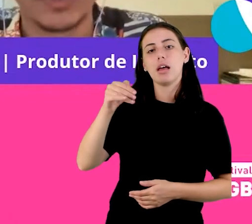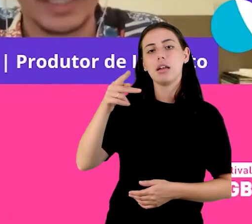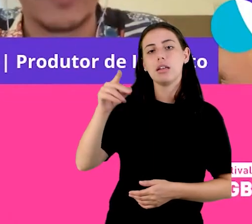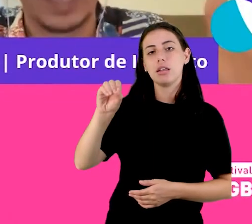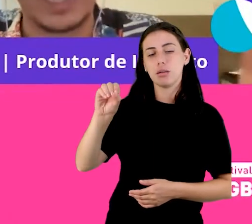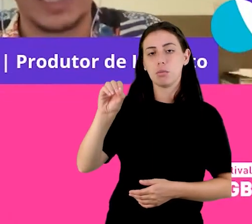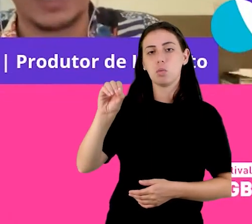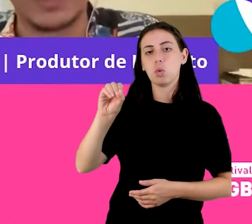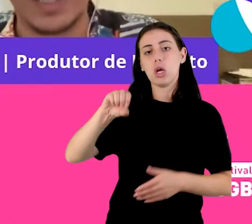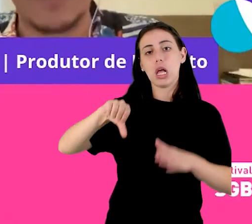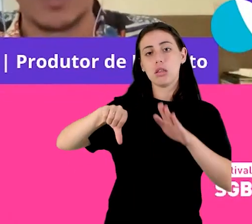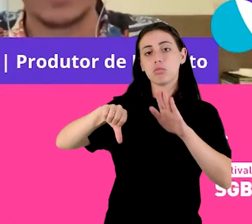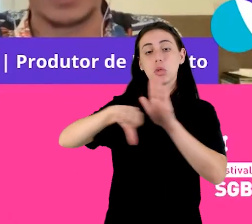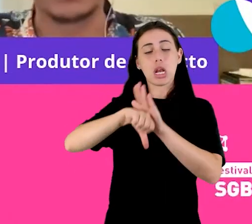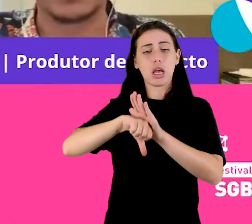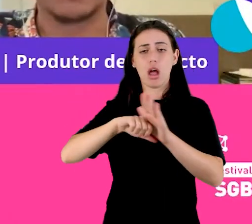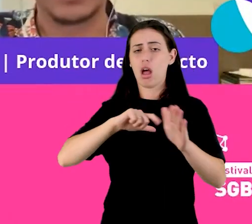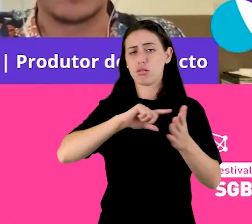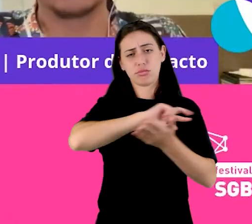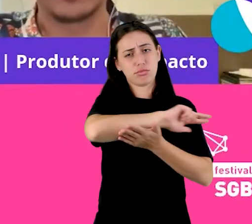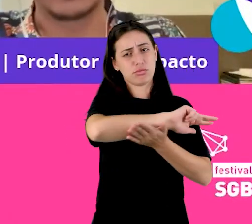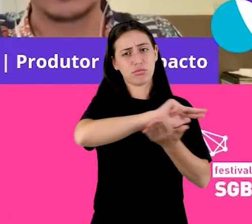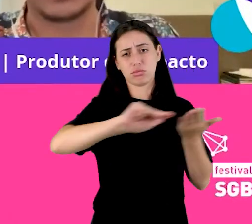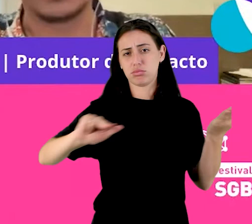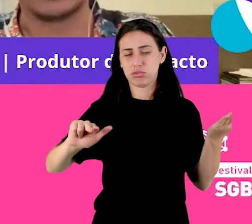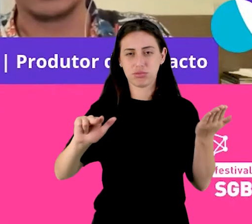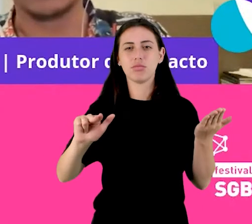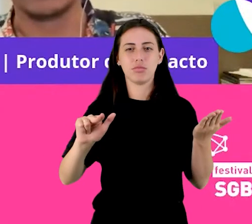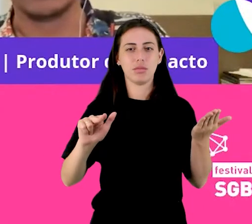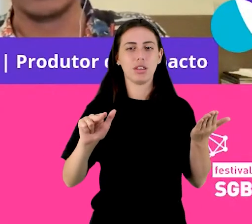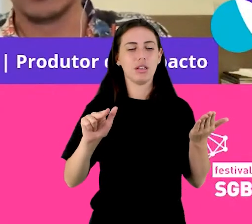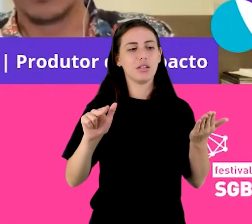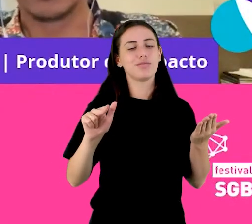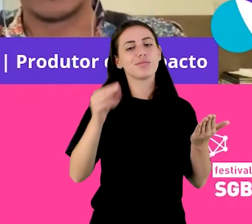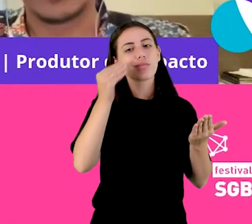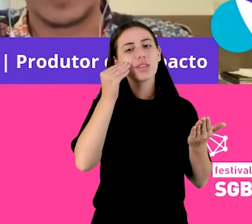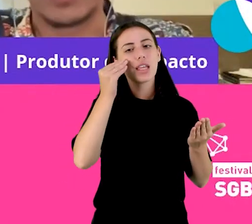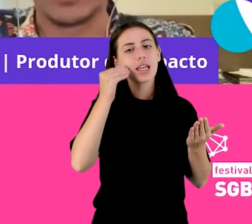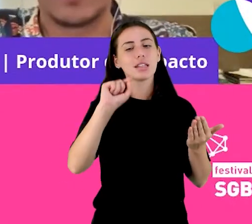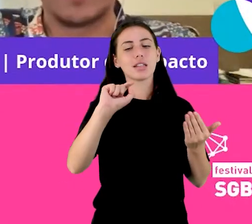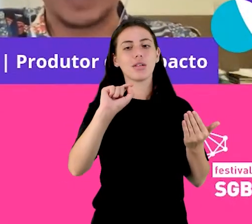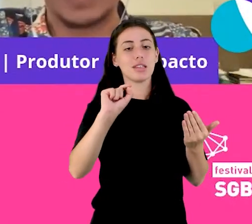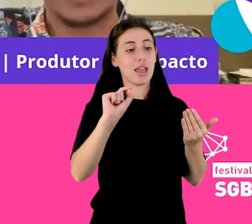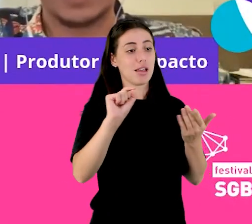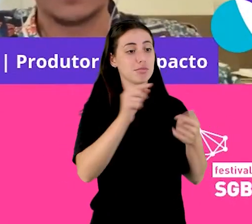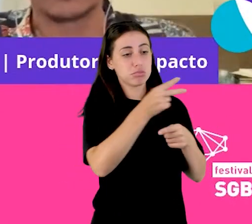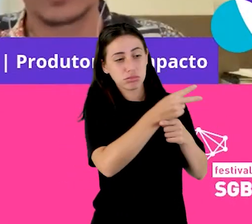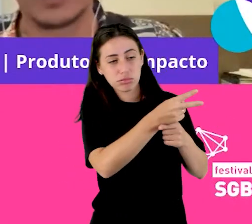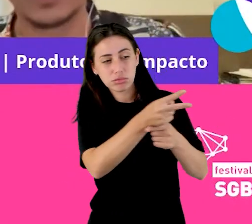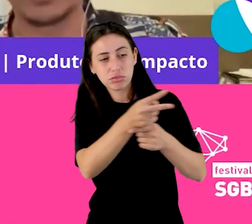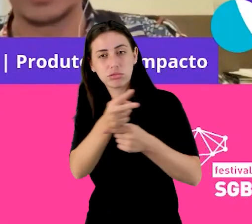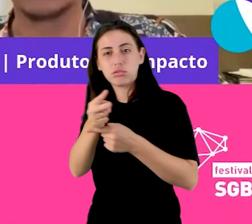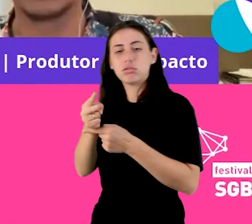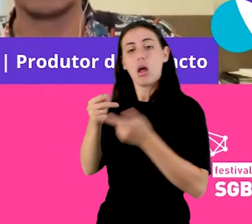de conseguir furar a bolha midiática, né? Porque a gente sabe que tudo isso existe e muitos filmes estão sendo feitos sobre isso, inclusive para tentar